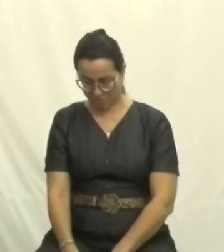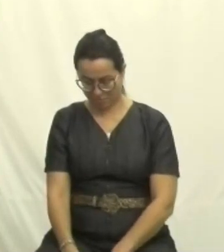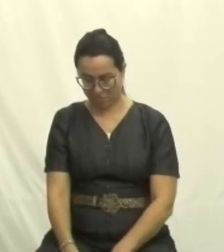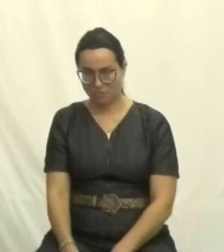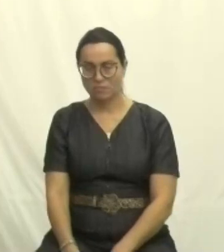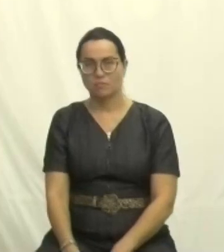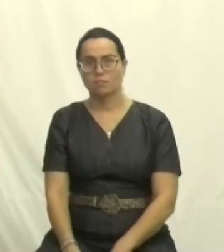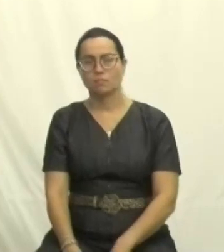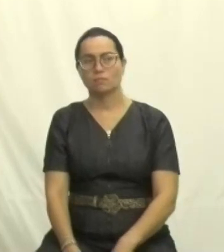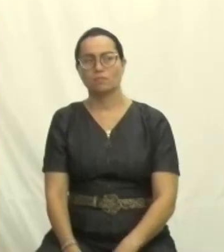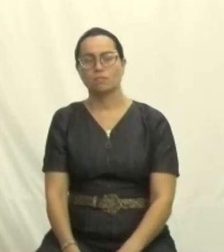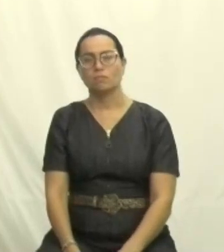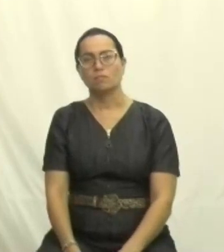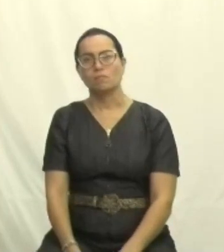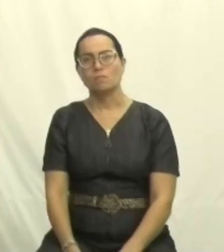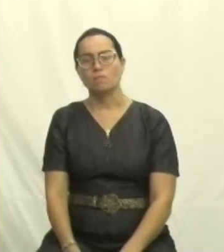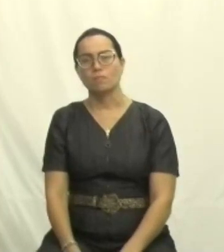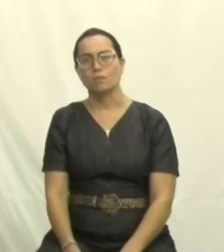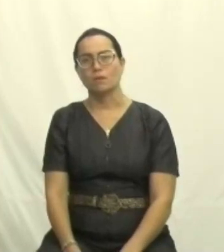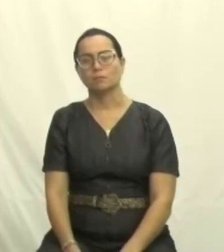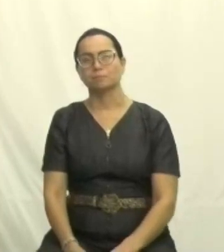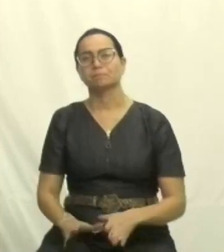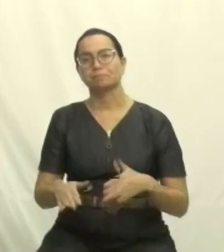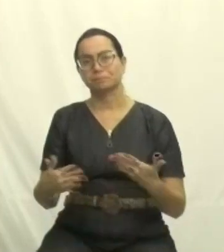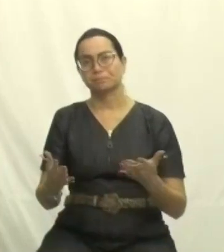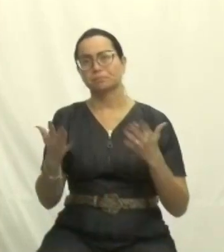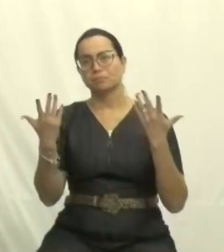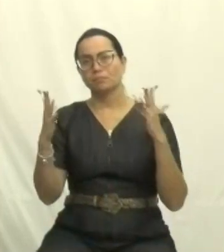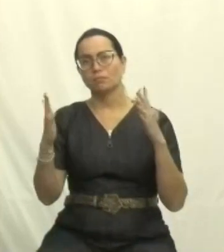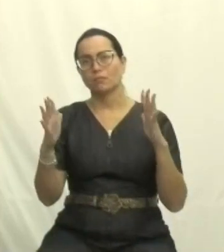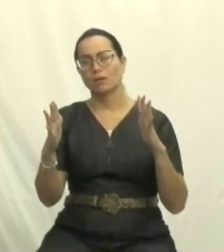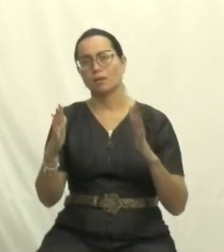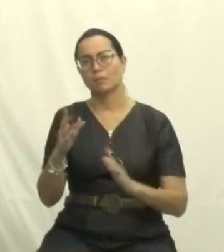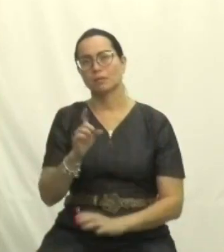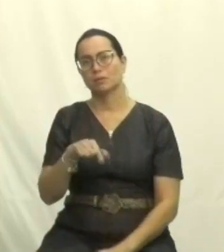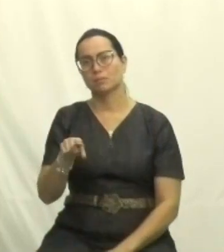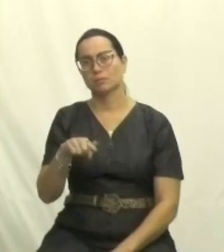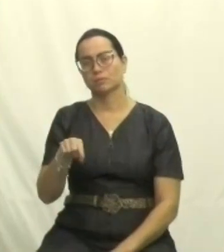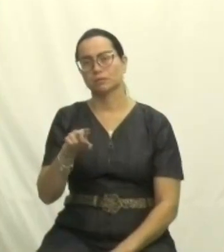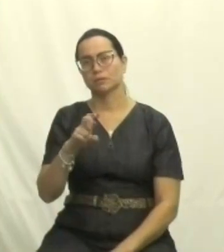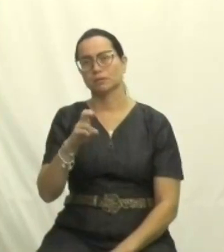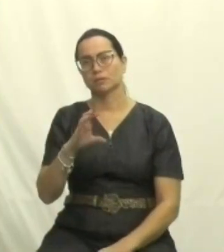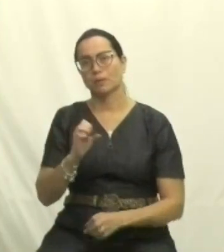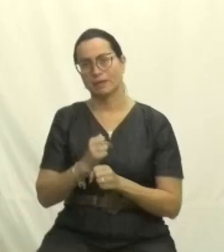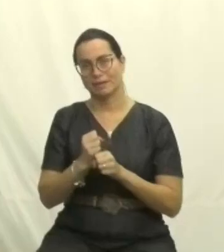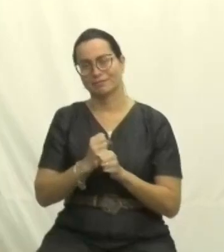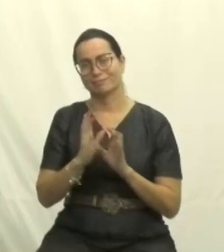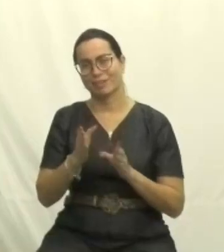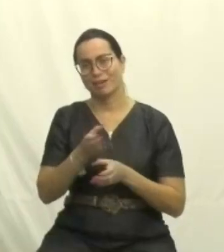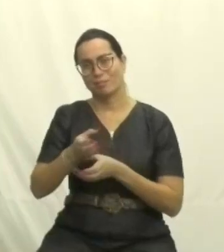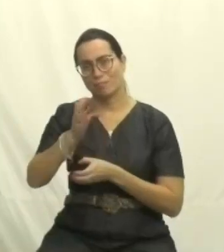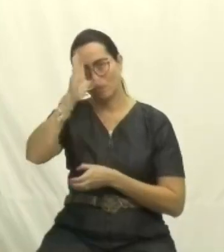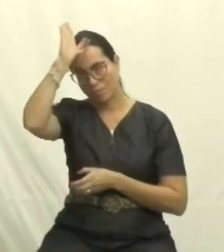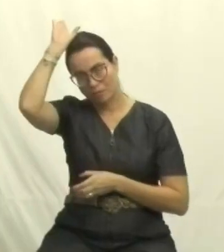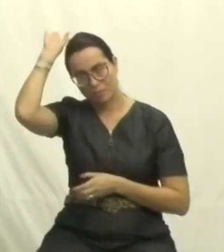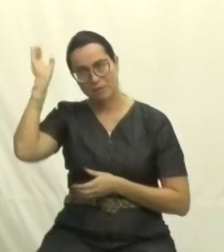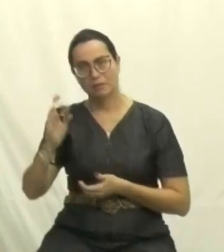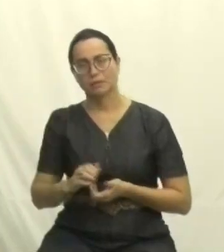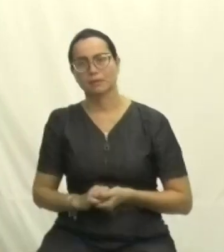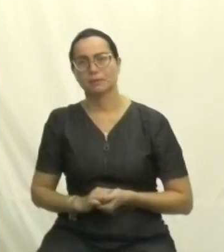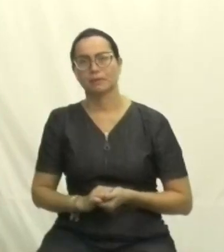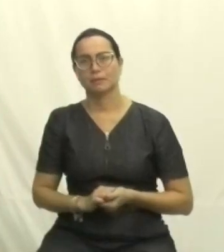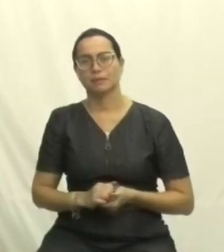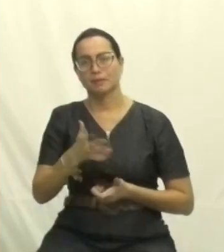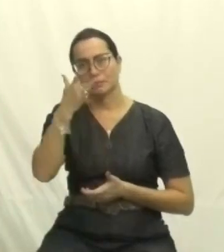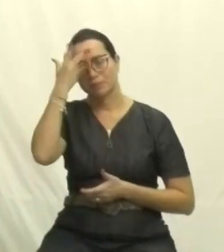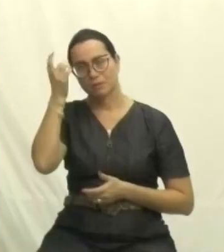aí do Corpo de Bombeiros Militar. Aliás, parabéns pelos 50 anos, né? E o público que